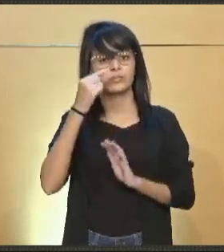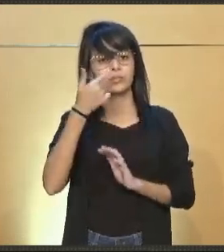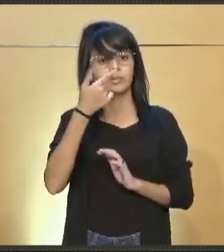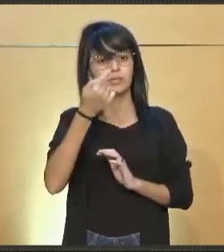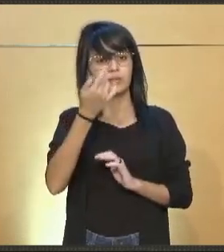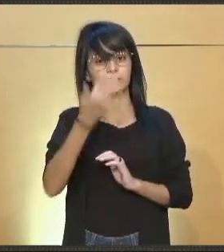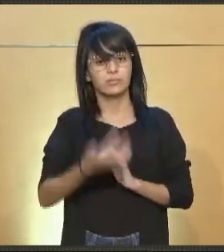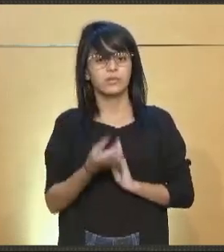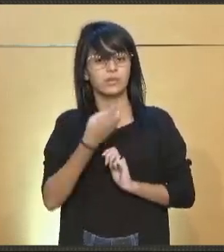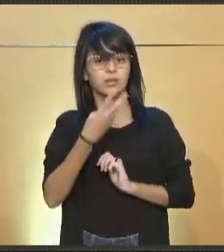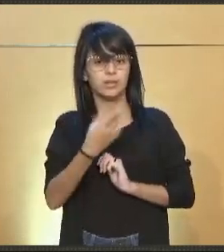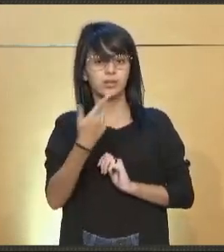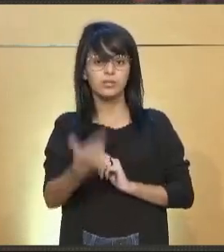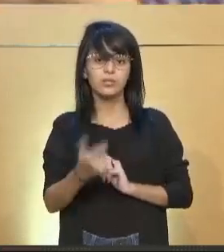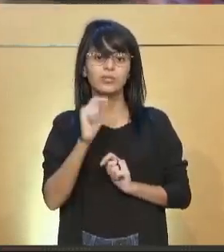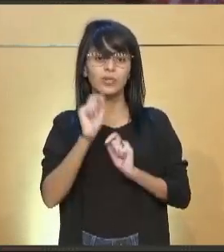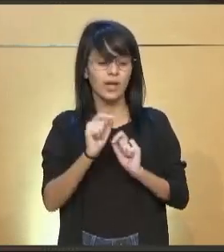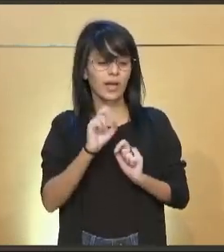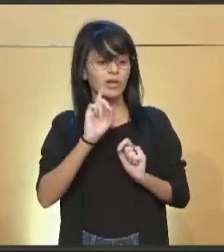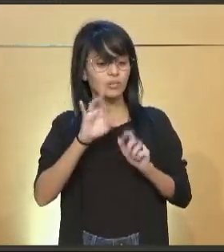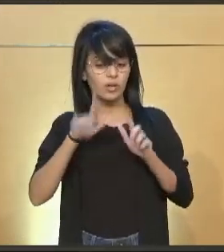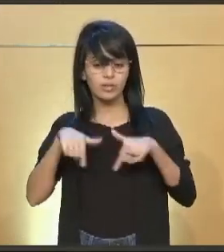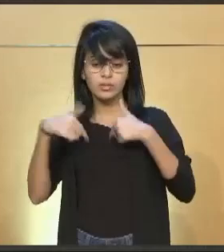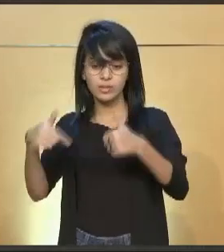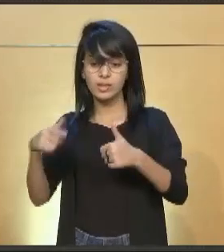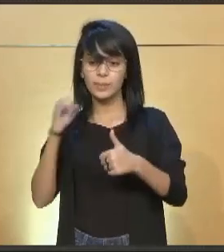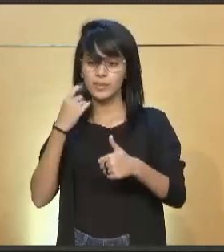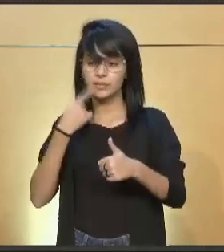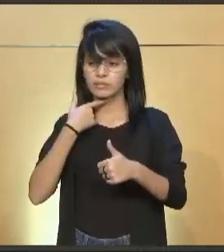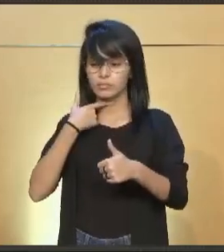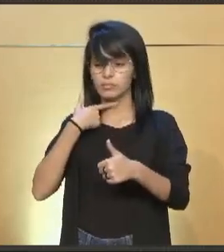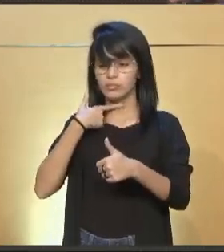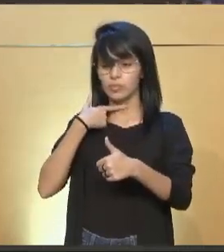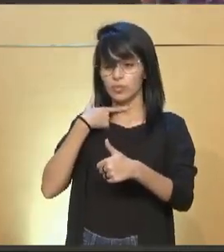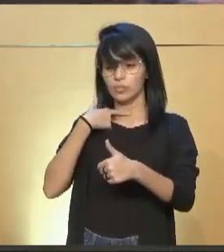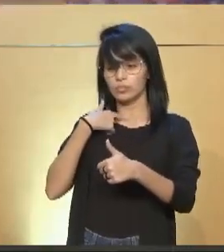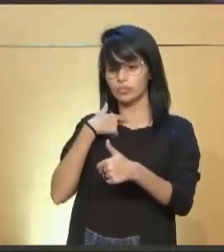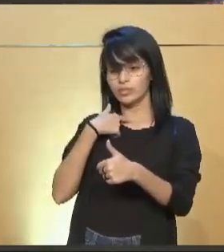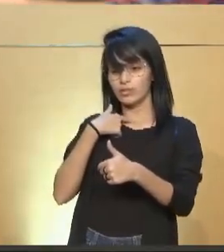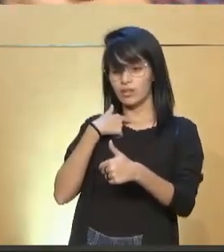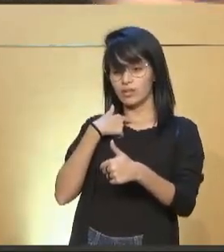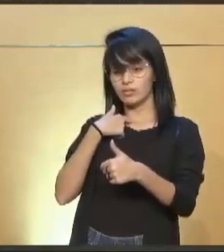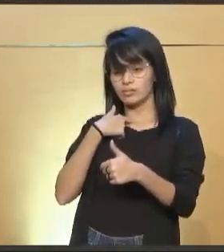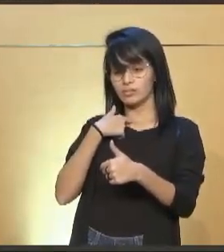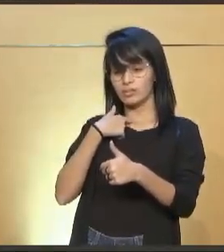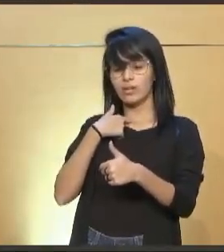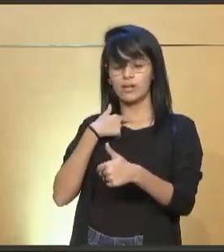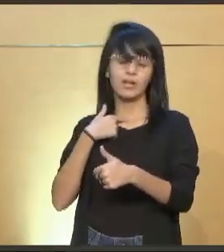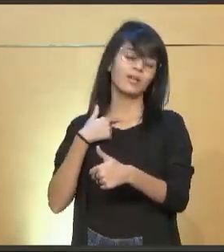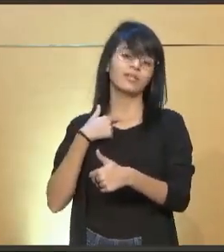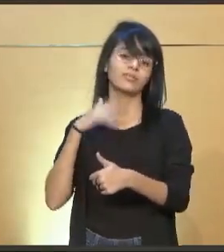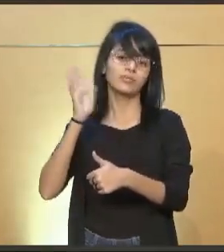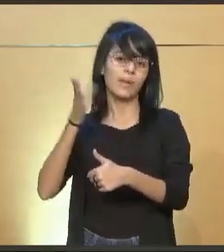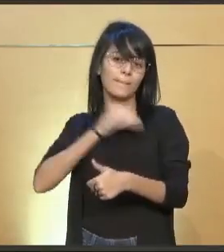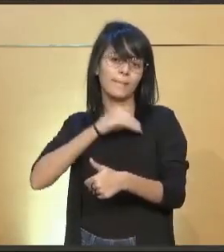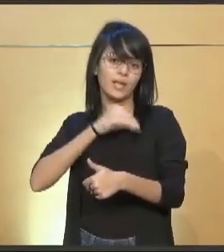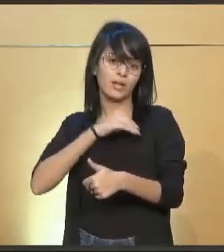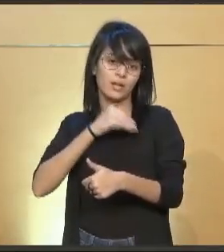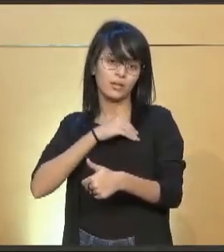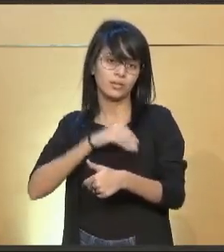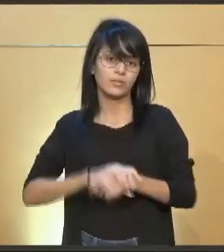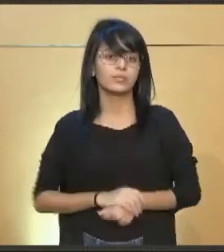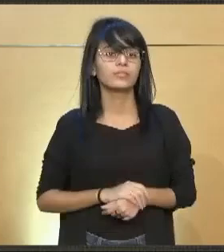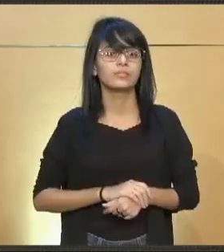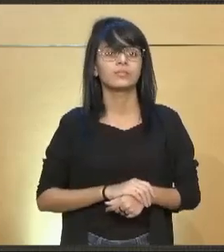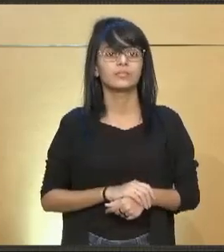isso, que não era apenas cometer o ato, mas a intenção de cometê-lo já era considerado pecado em si mesmo. E aí, depois ele trabalha algumas figuras de linguagem. Ele